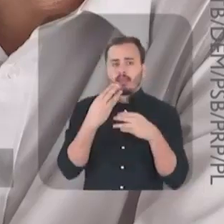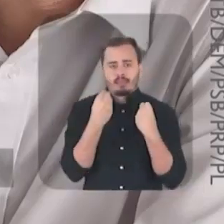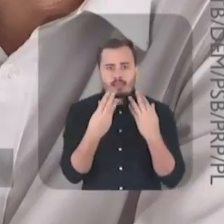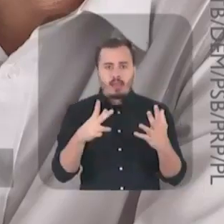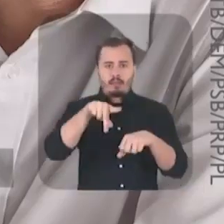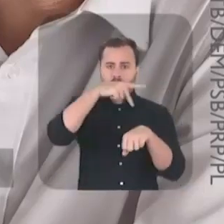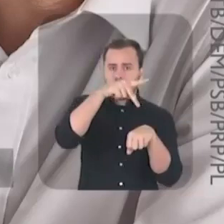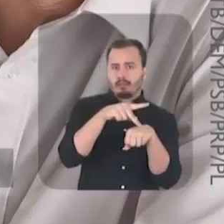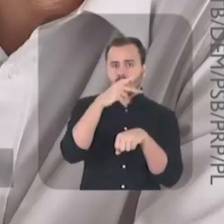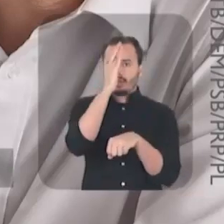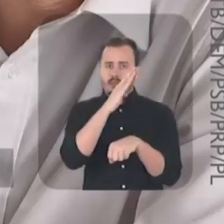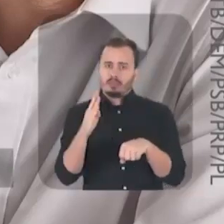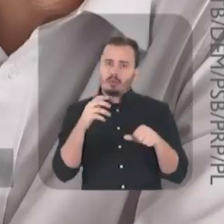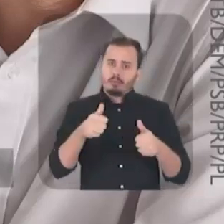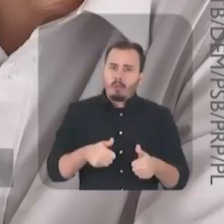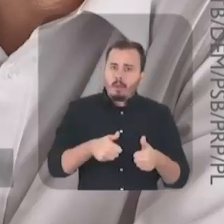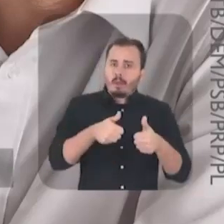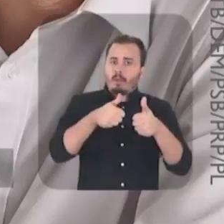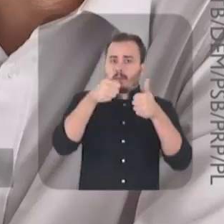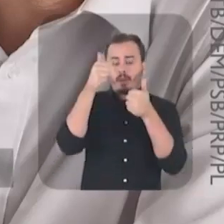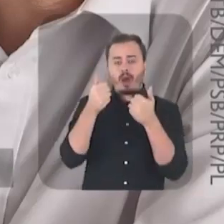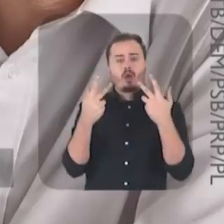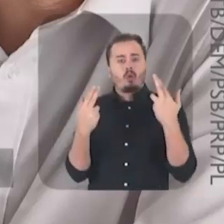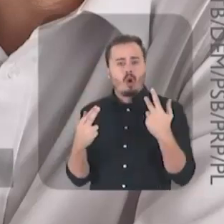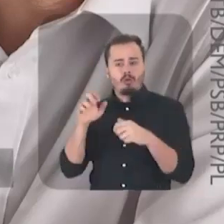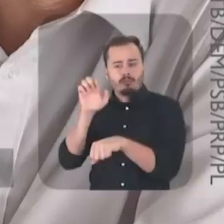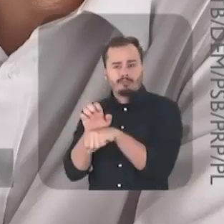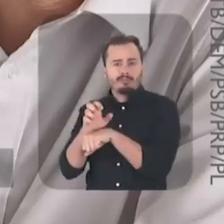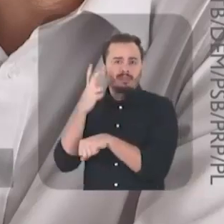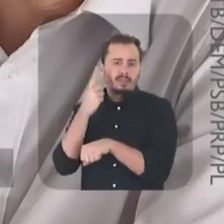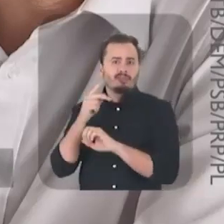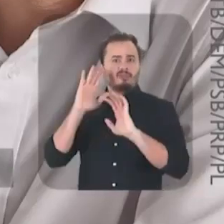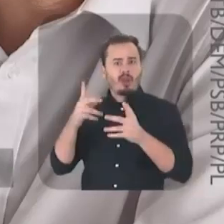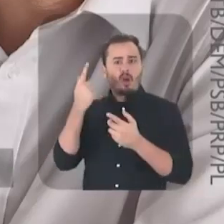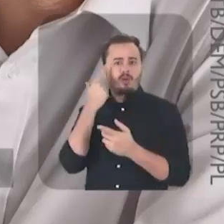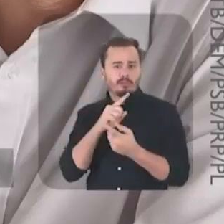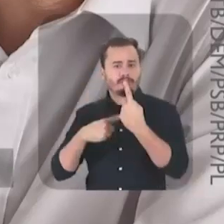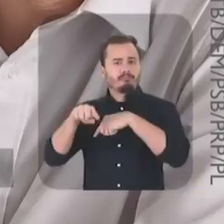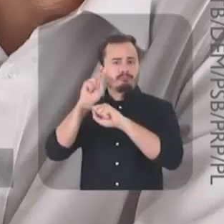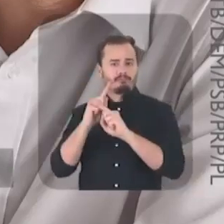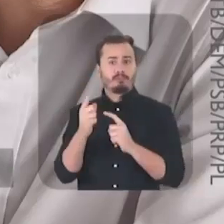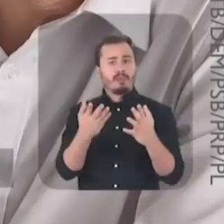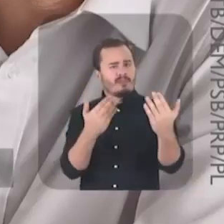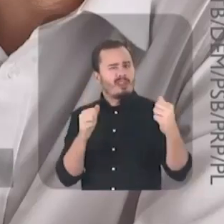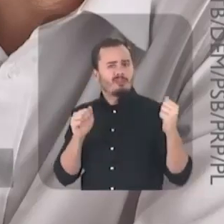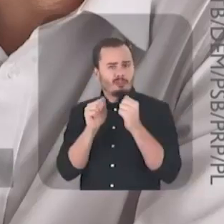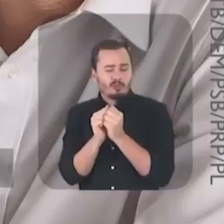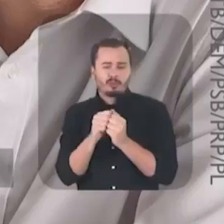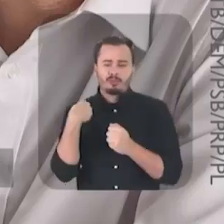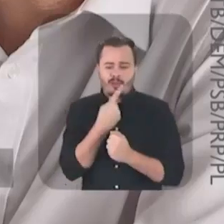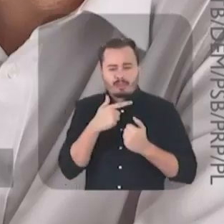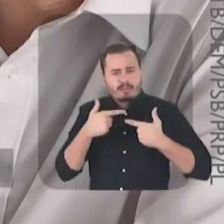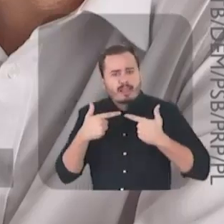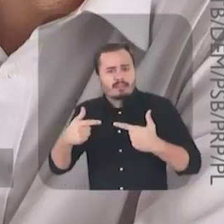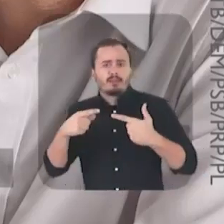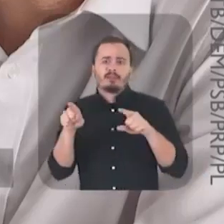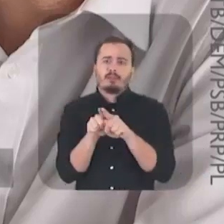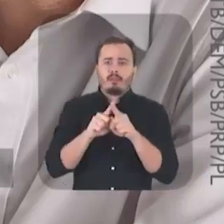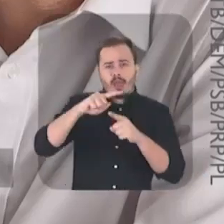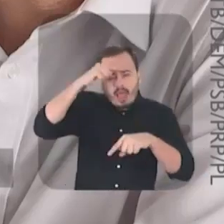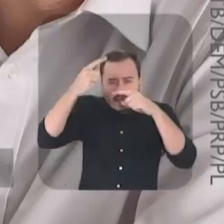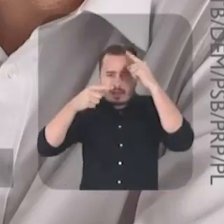os caminhos para fazer o Brasil voltar a crescer, como o nosso Ceará vem crescendo. Vem com a gente, com